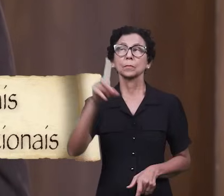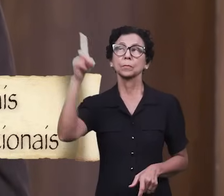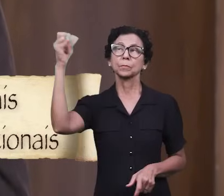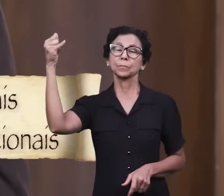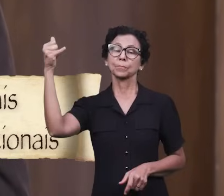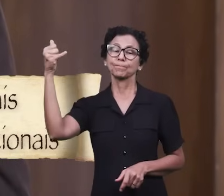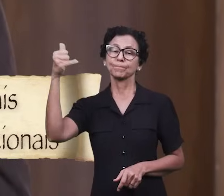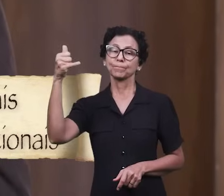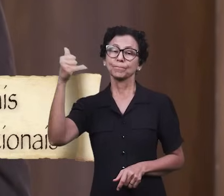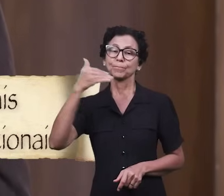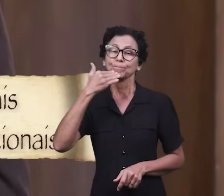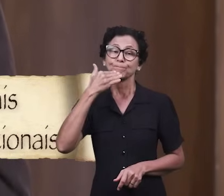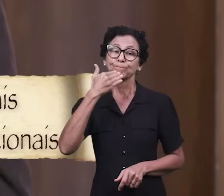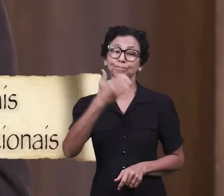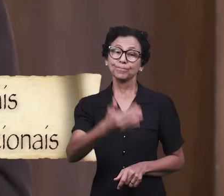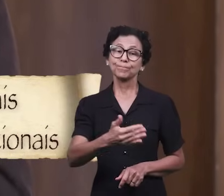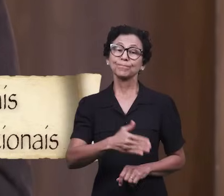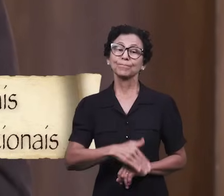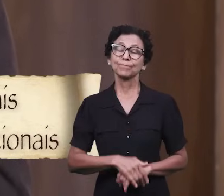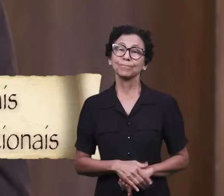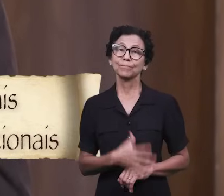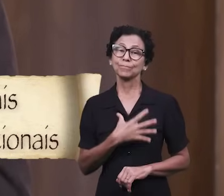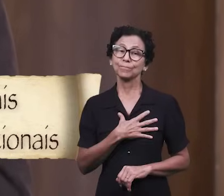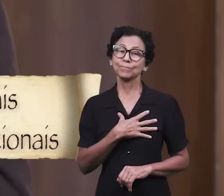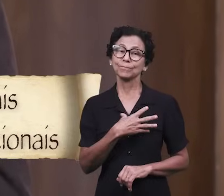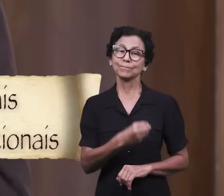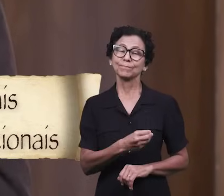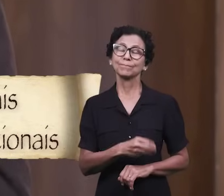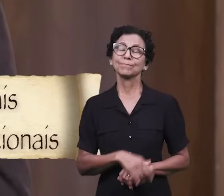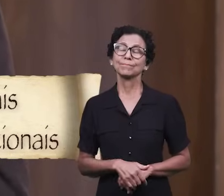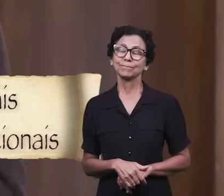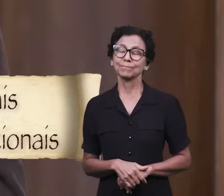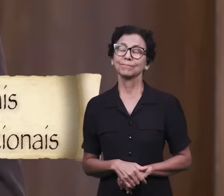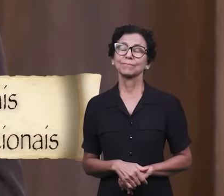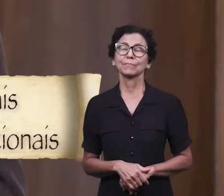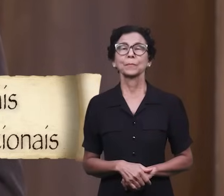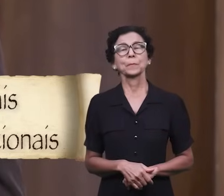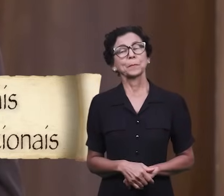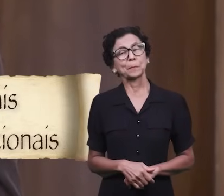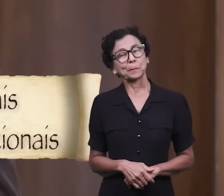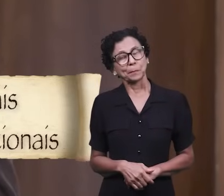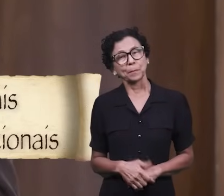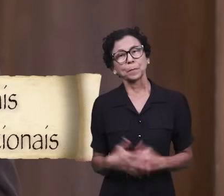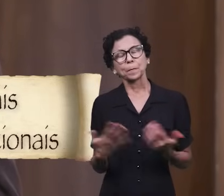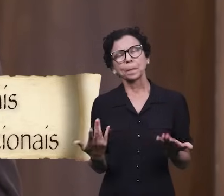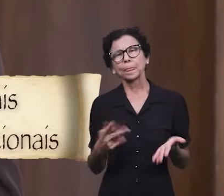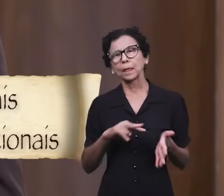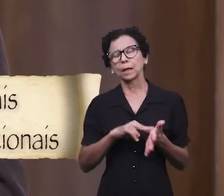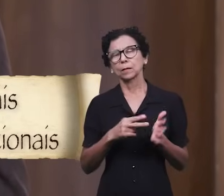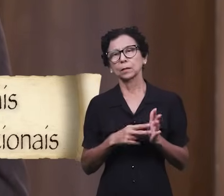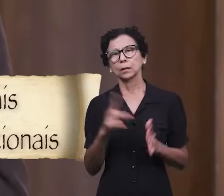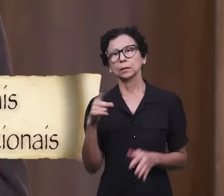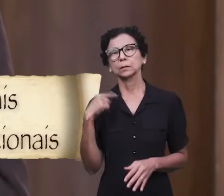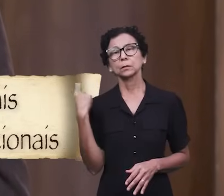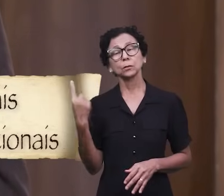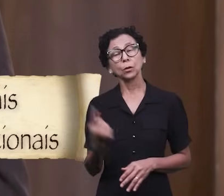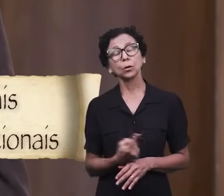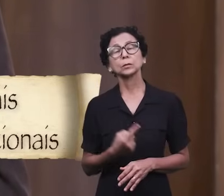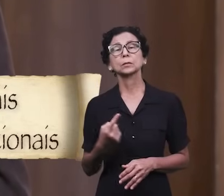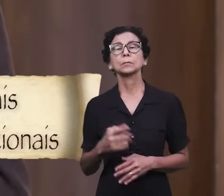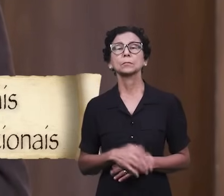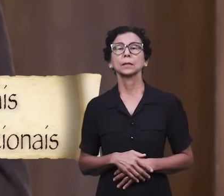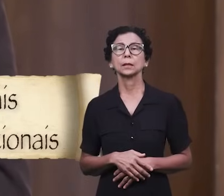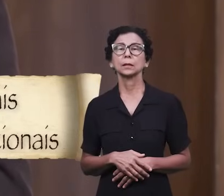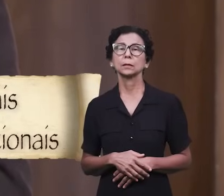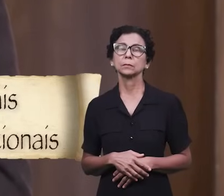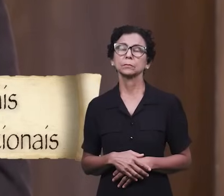nós vivemos na nossa vida, porque por muitas vezes podemos ser provados na nossa